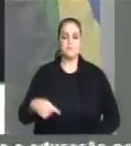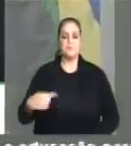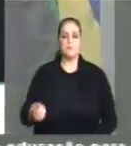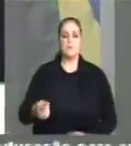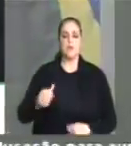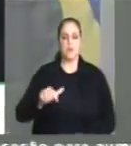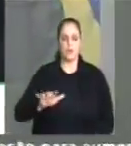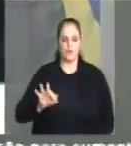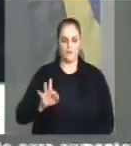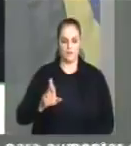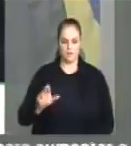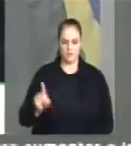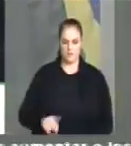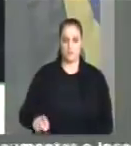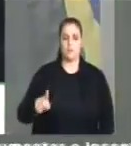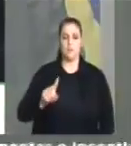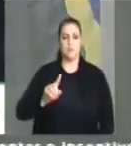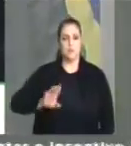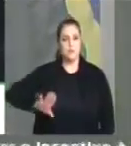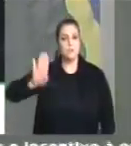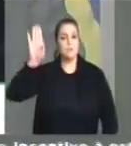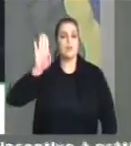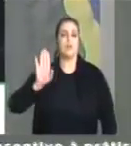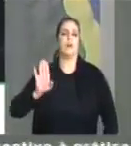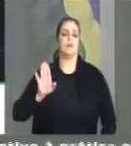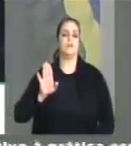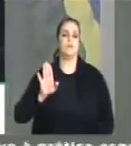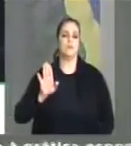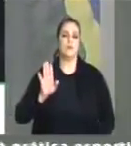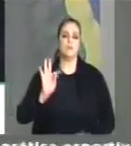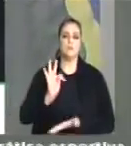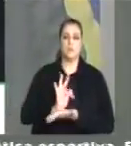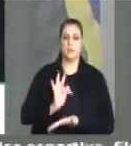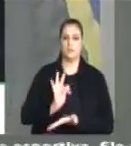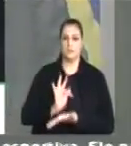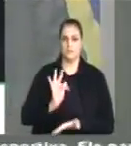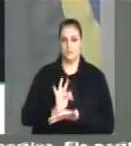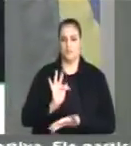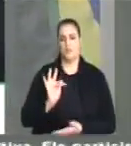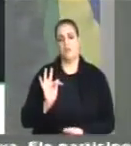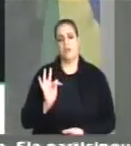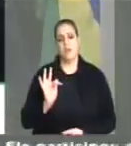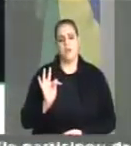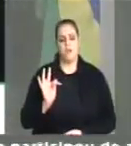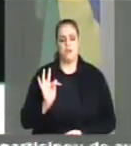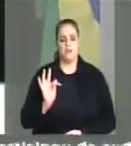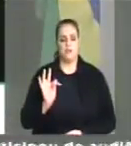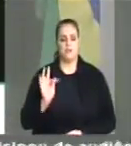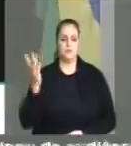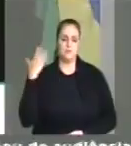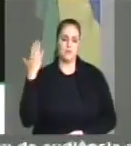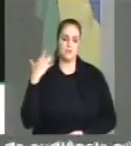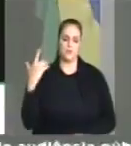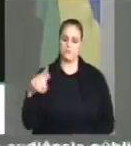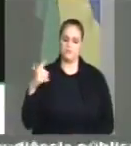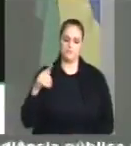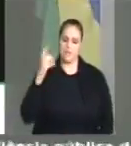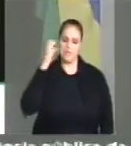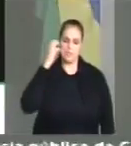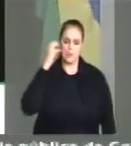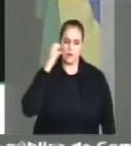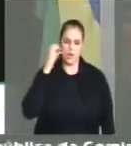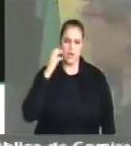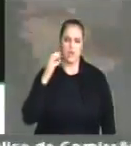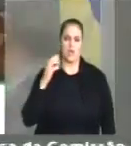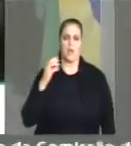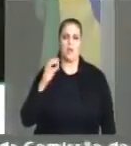Alferraz, tinha tido um infarto em Teresina. Naquela época não tinha celular. Ele me disse, me ligue